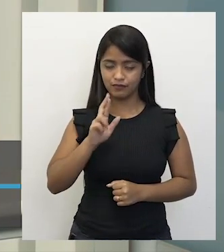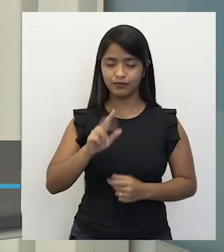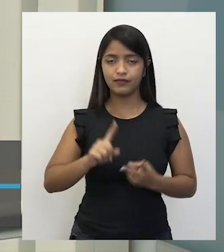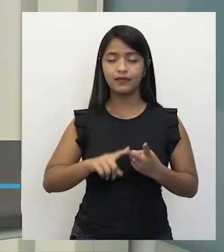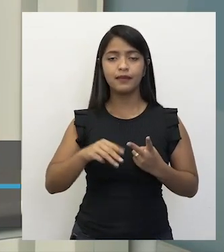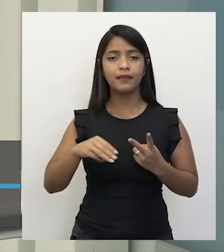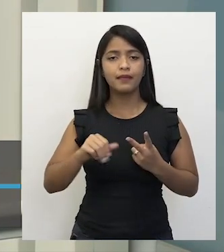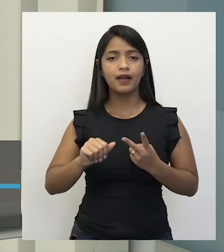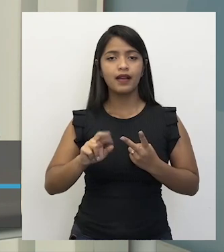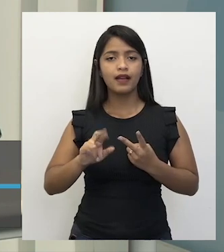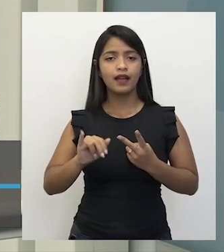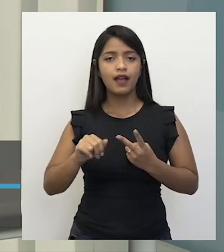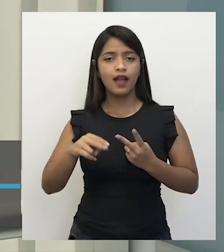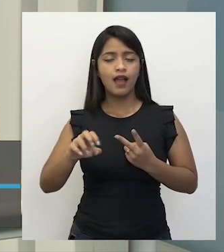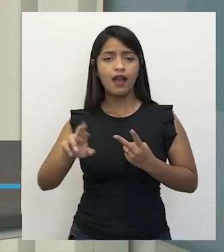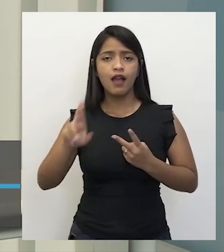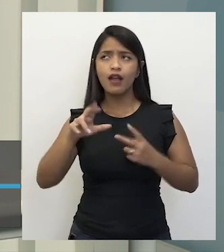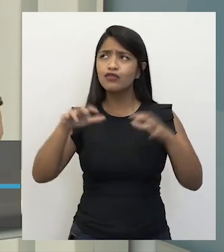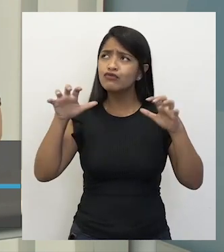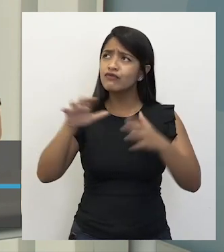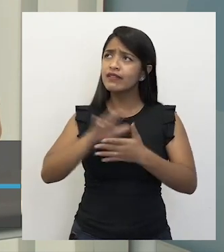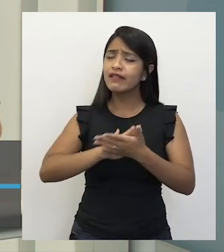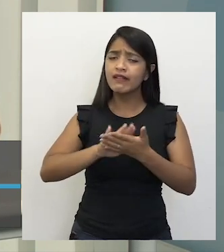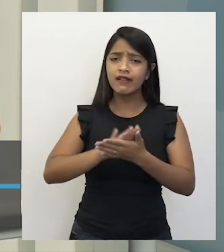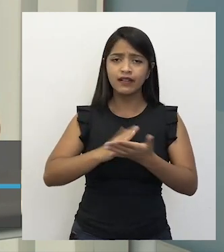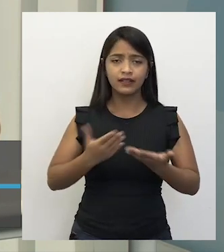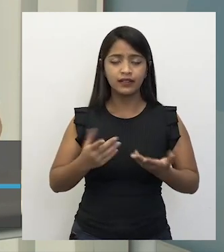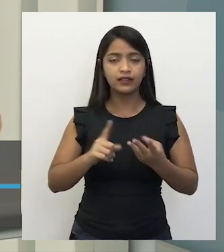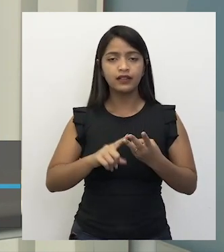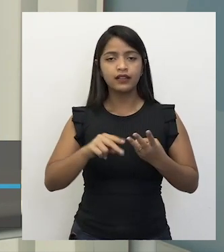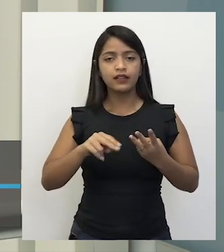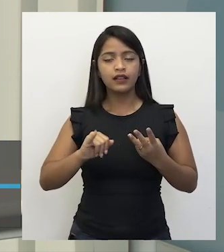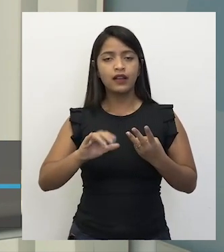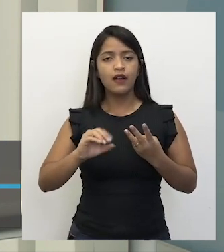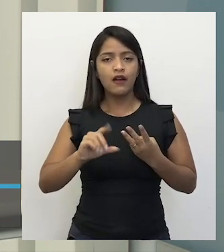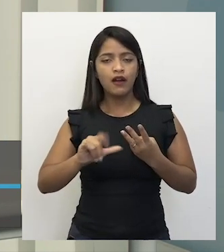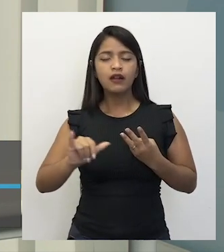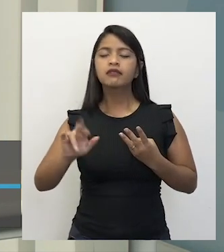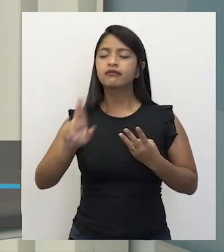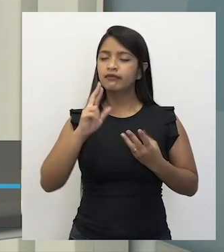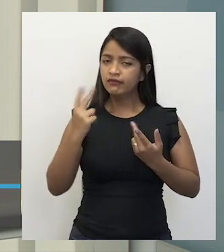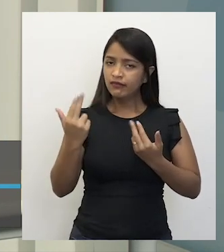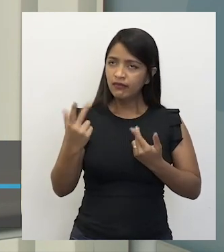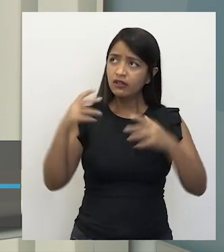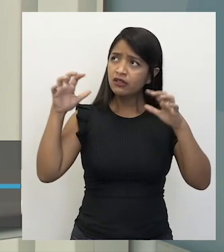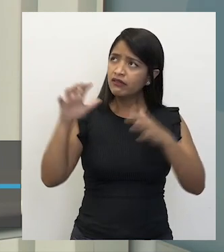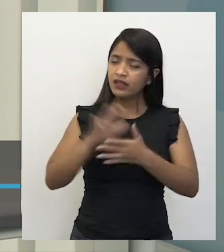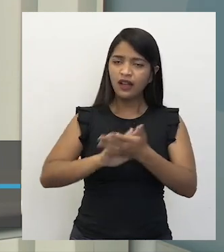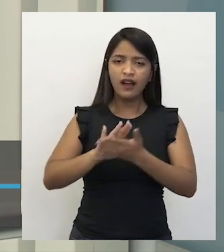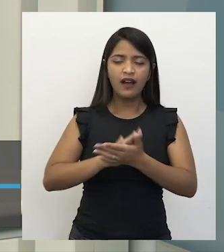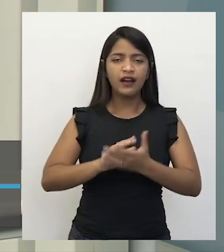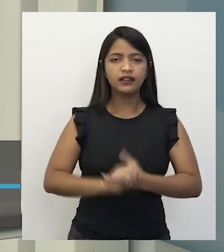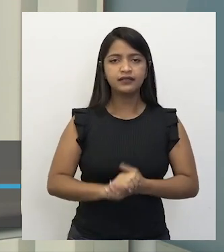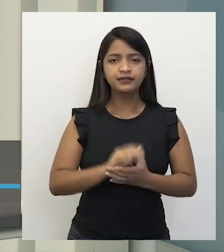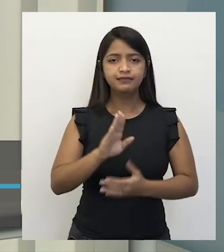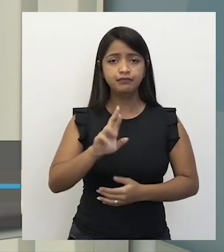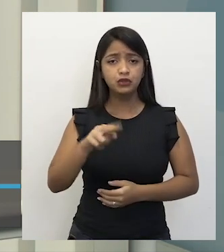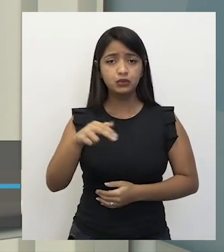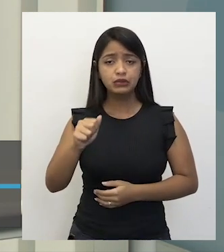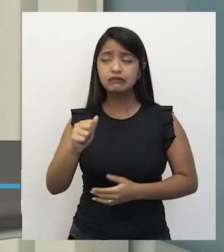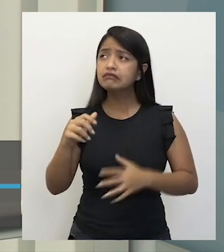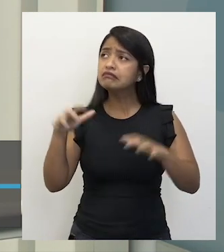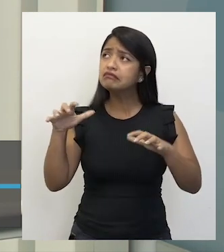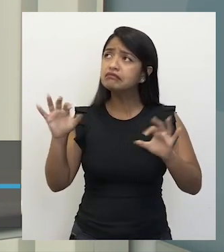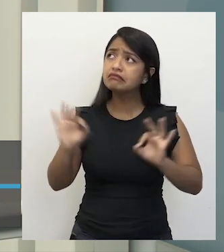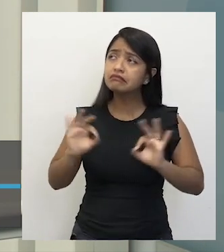Mariane colocou de como não chovia. A Sim. Nicole colocou a falta da chuva. Exatamente, a A falta... Bruna, a chuva que não